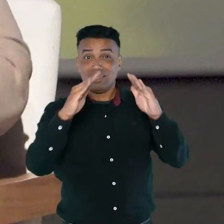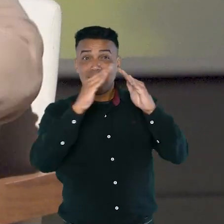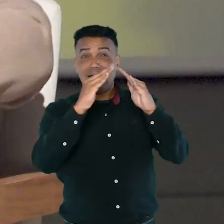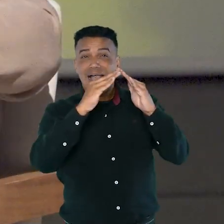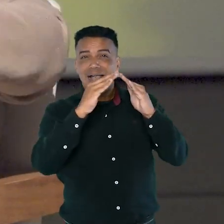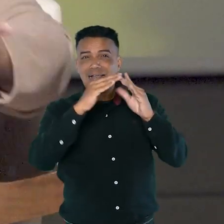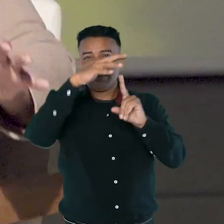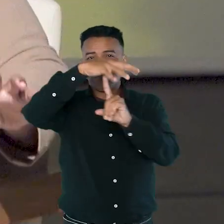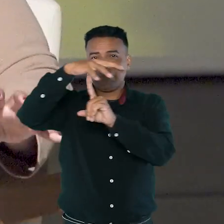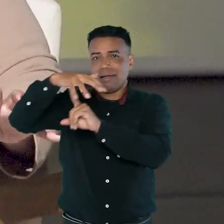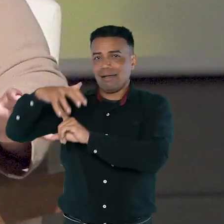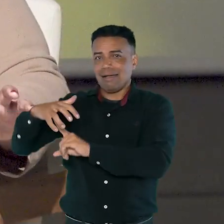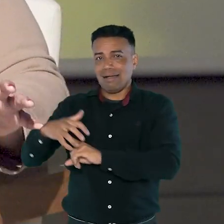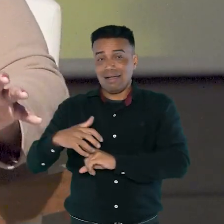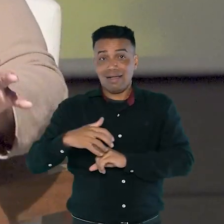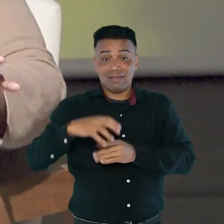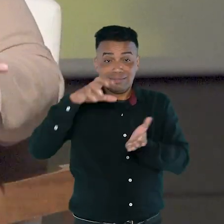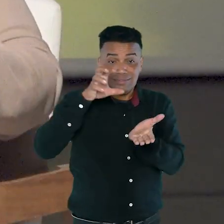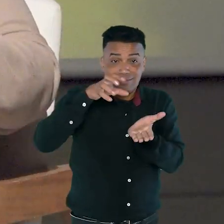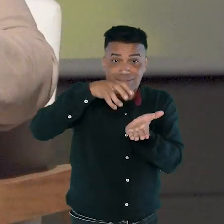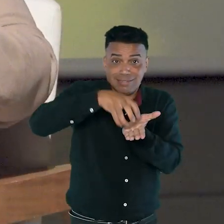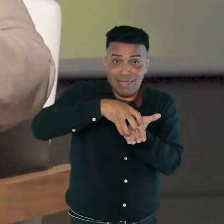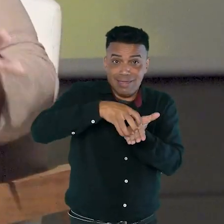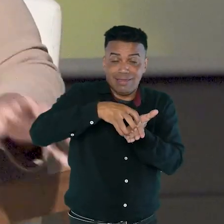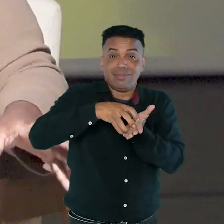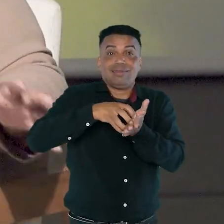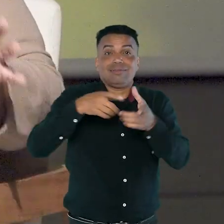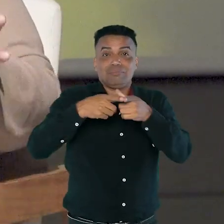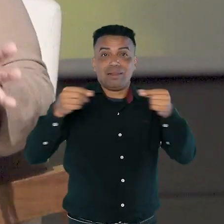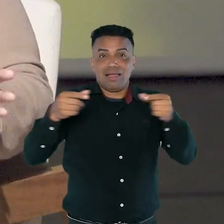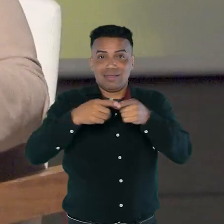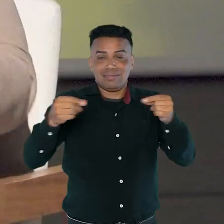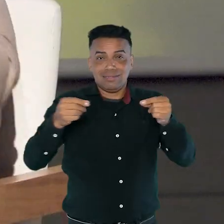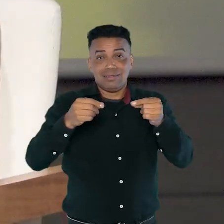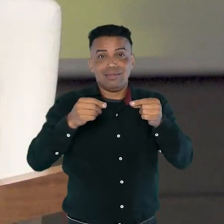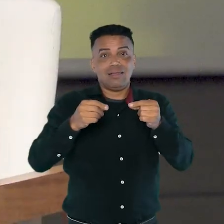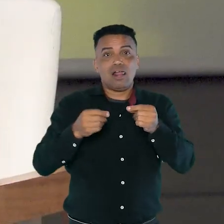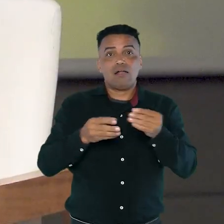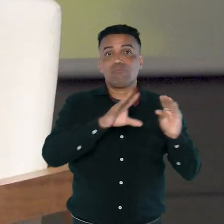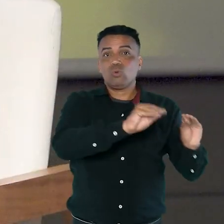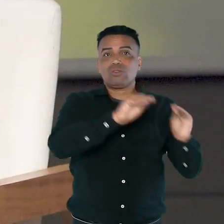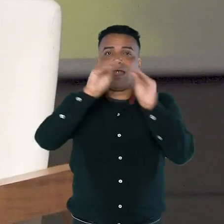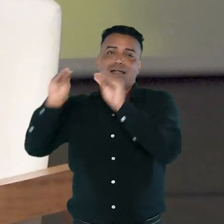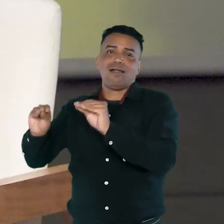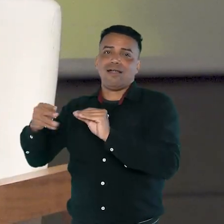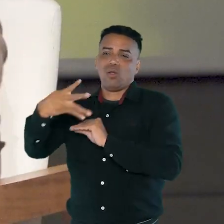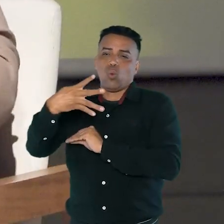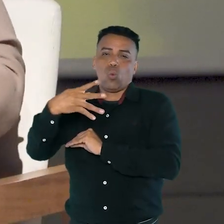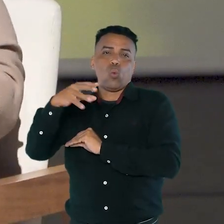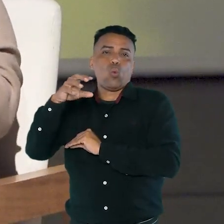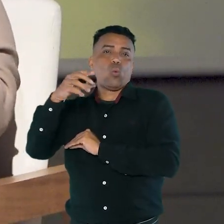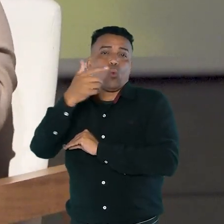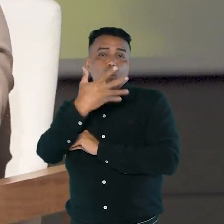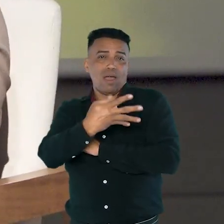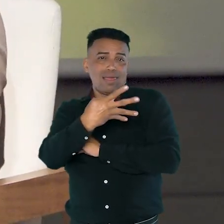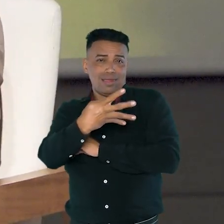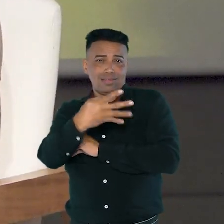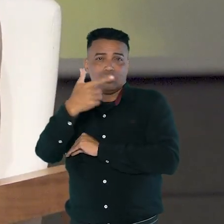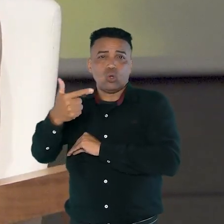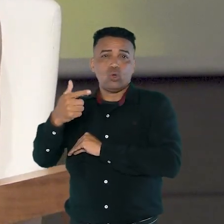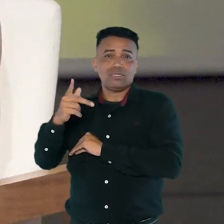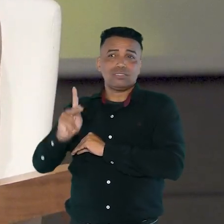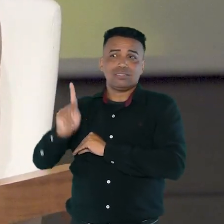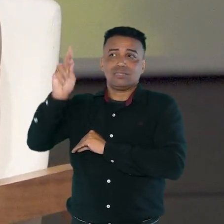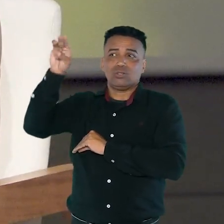estavam montados no centro da capital e jogaram a exatos 42 quilômetros do plano piloto.